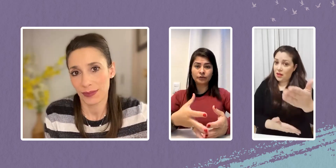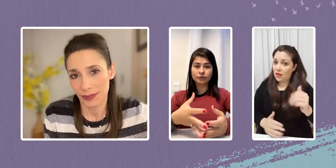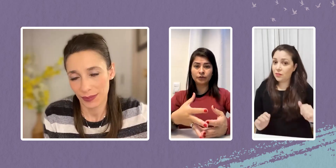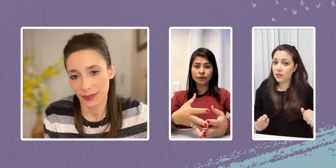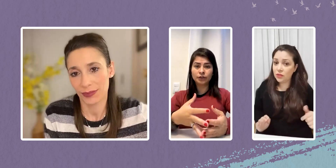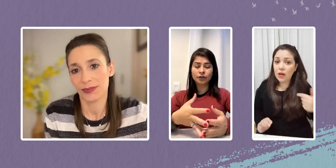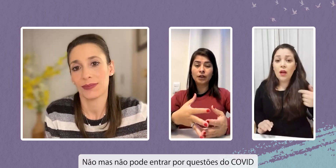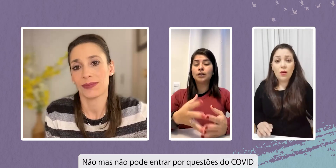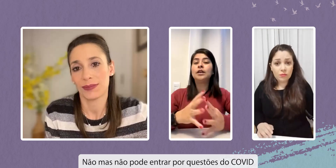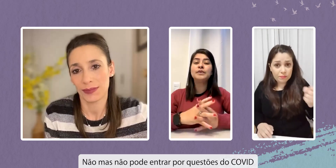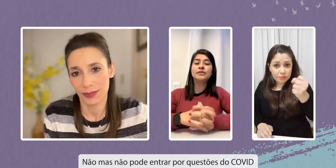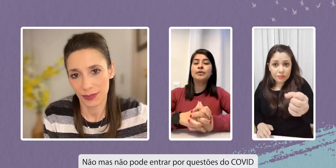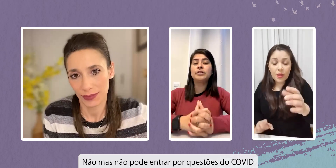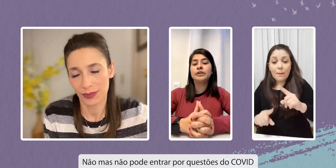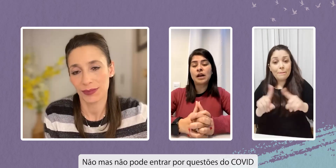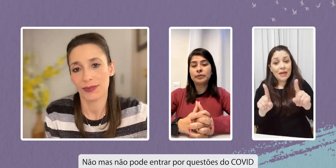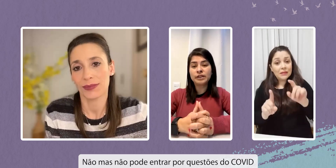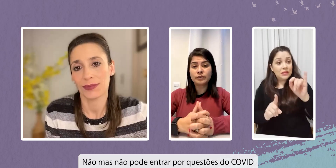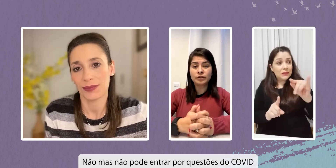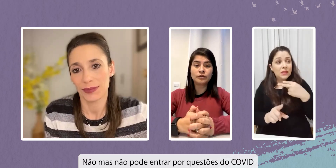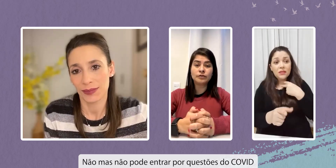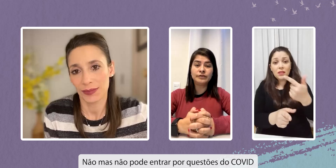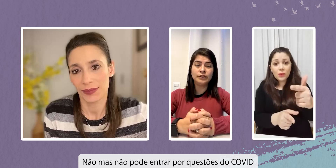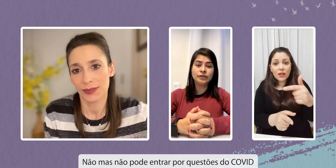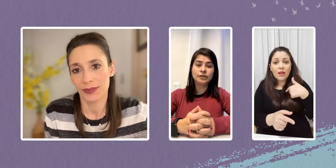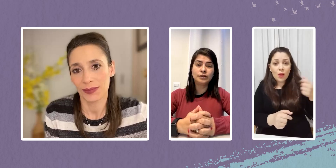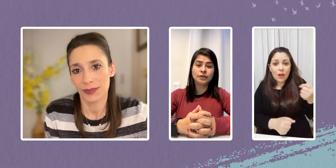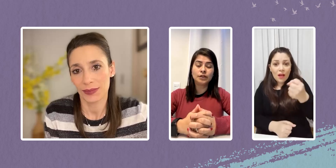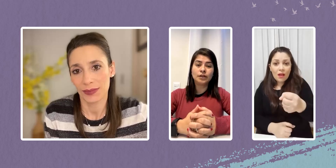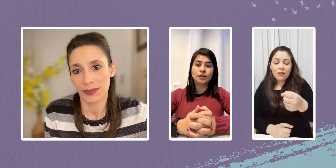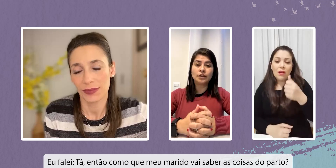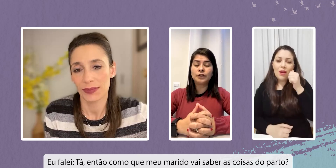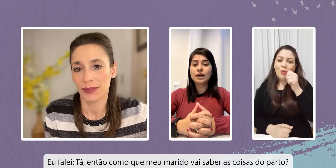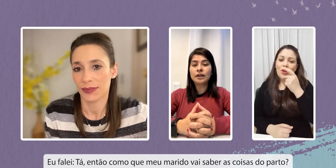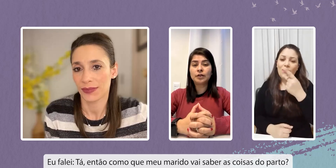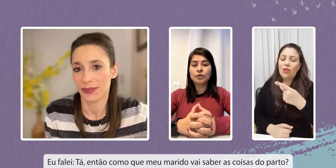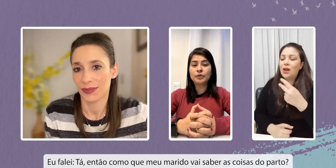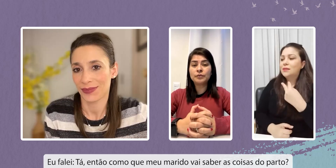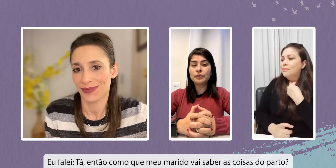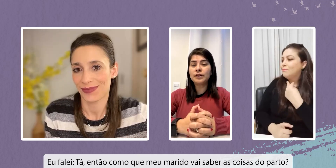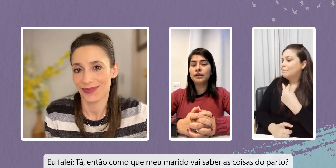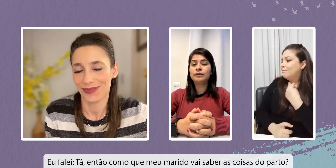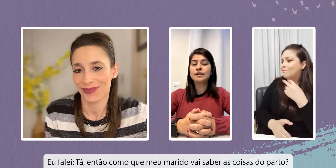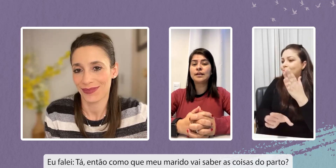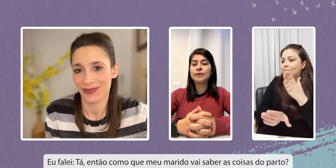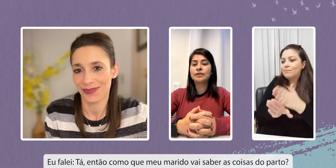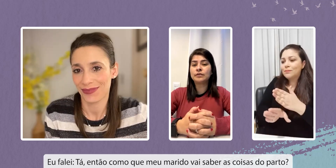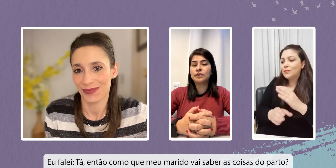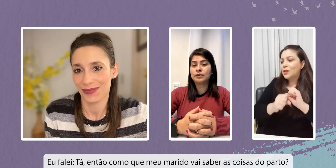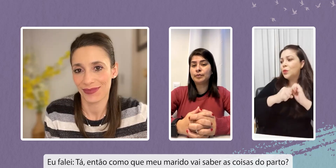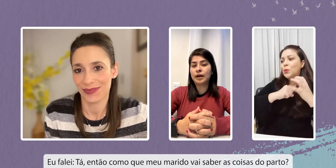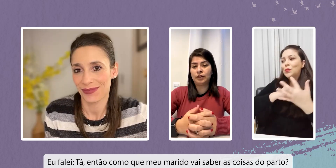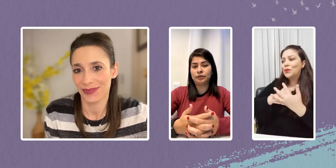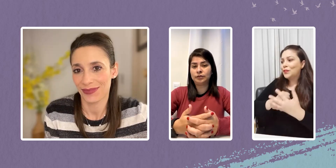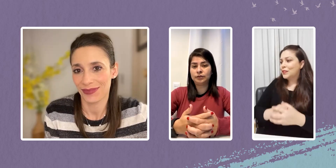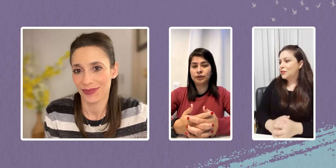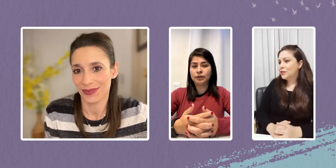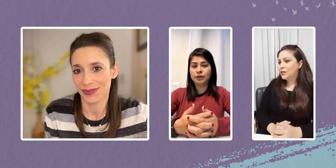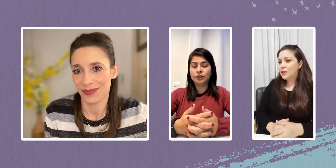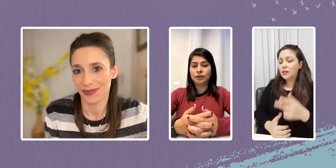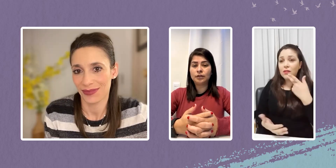levo. Não, mas não pode entrar por questões do Covid. Eu falei, tá, então como que meu marido vai saber as coisas do